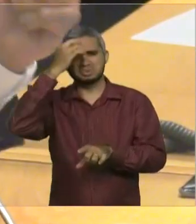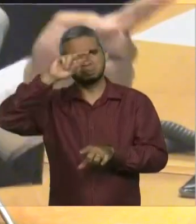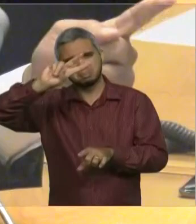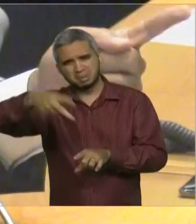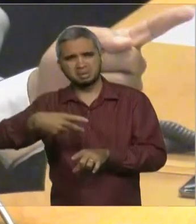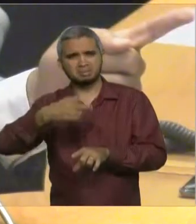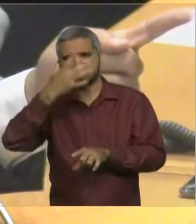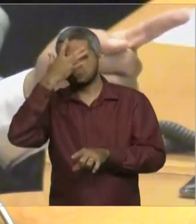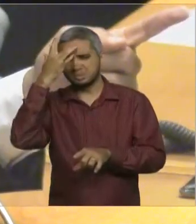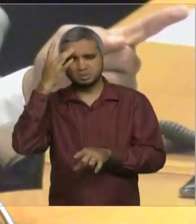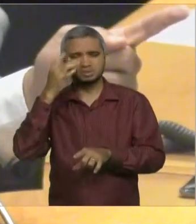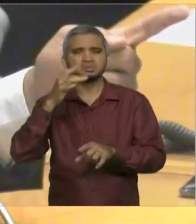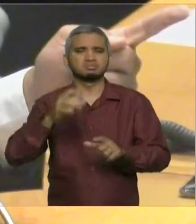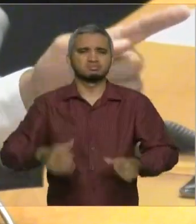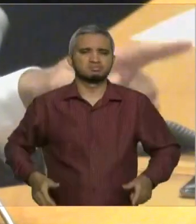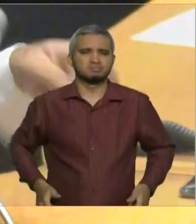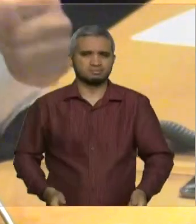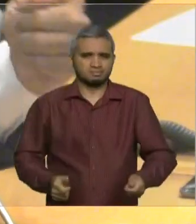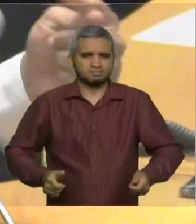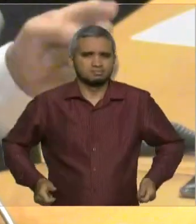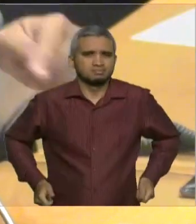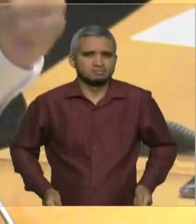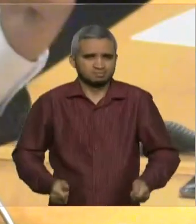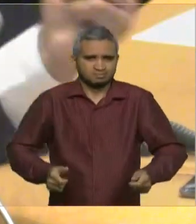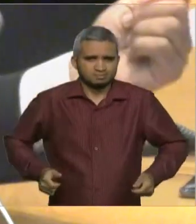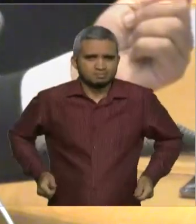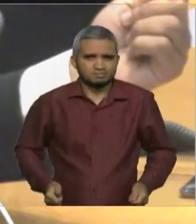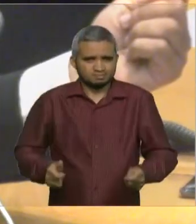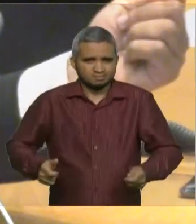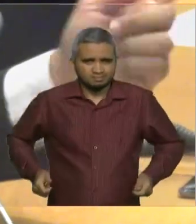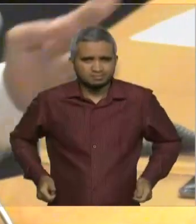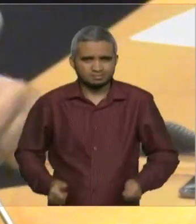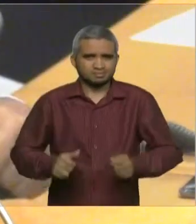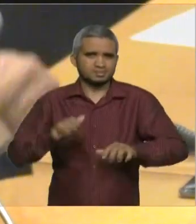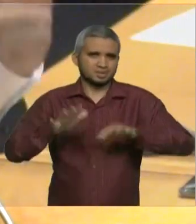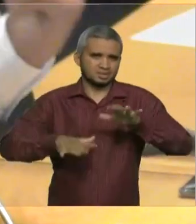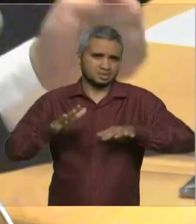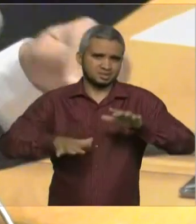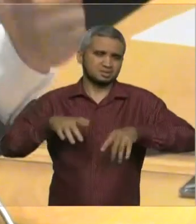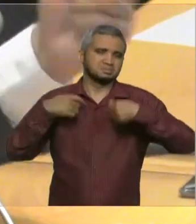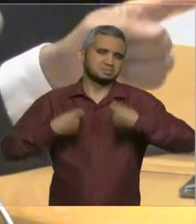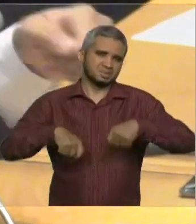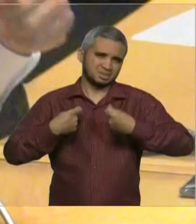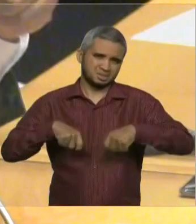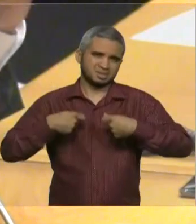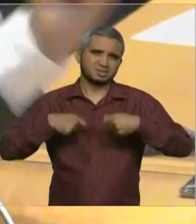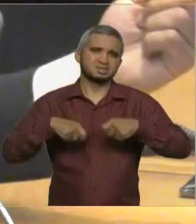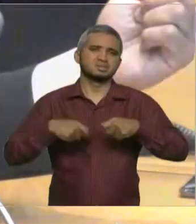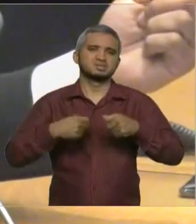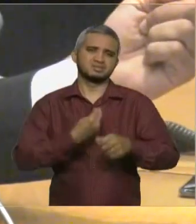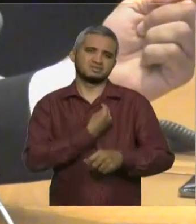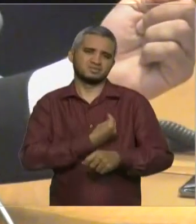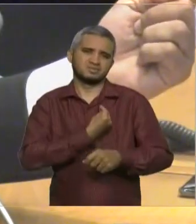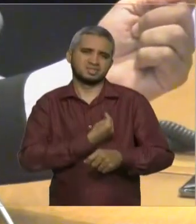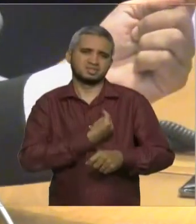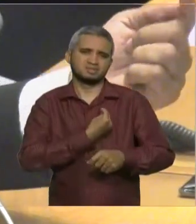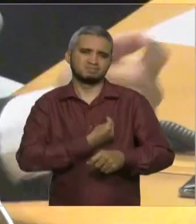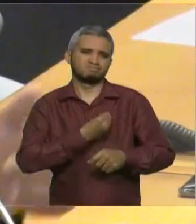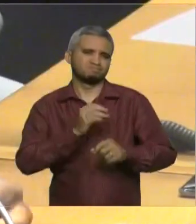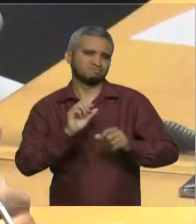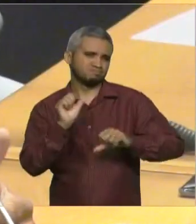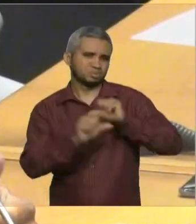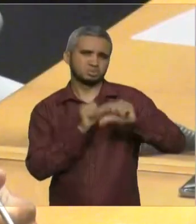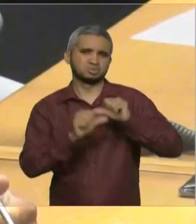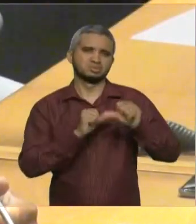mesmo drama e que às vezes precisam de uma luz. E que você se tornou essa luz na vida de muitas pessoas.